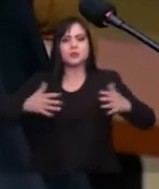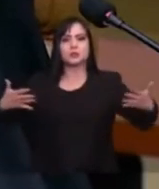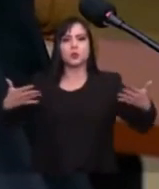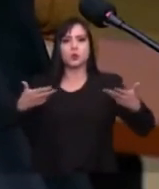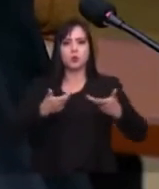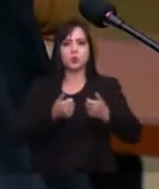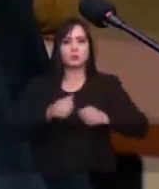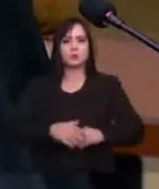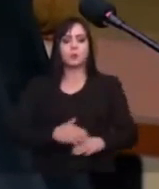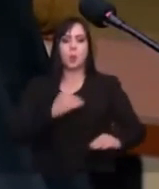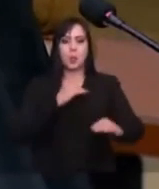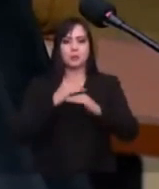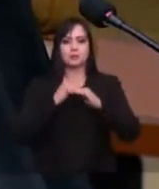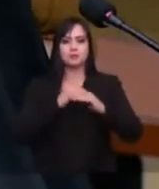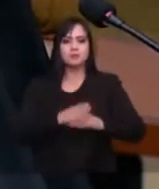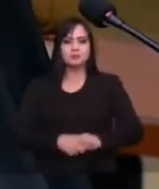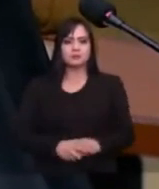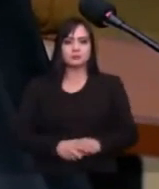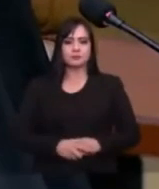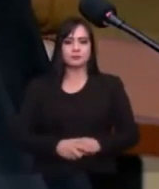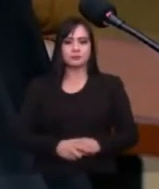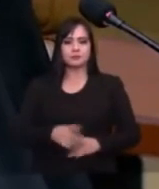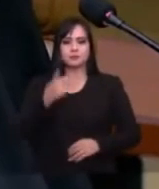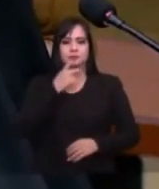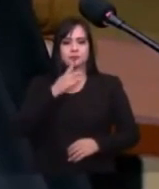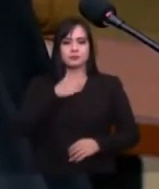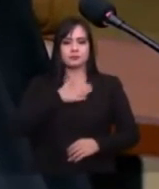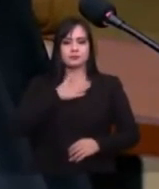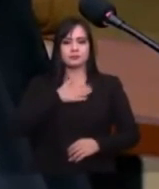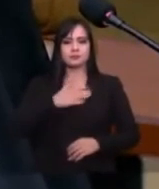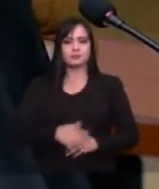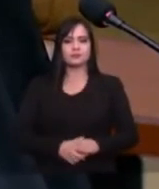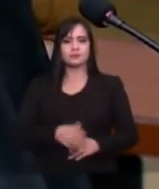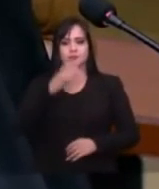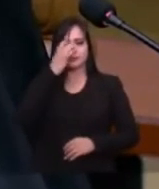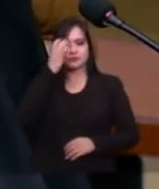heterogeneismo, né? E dizer da minha